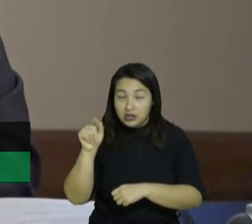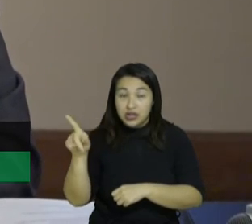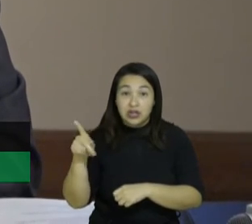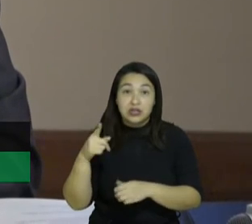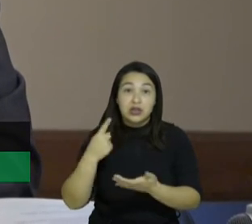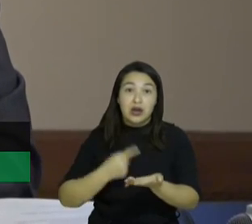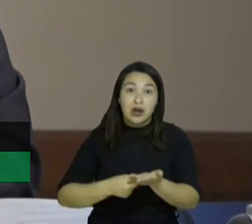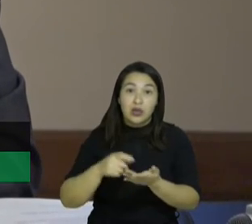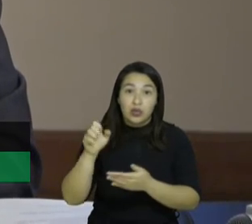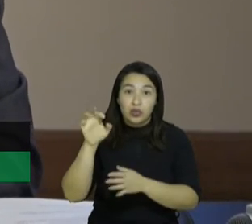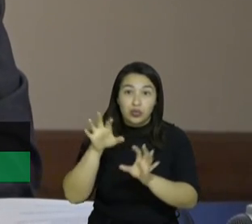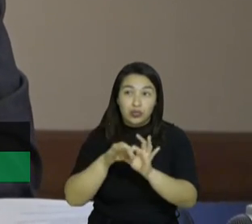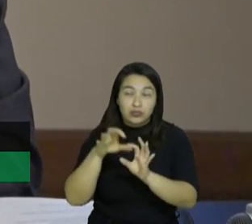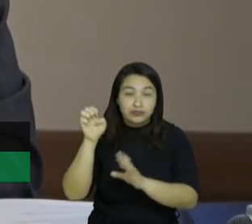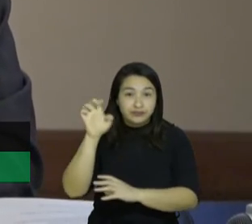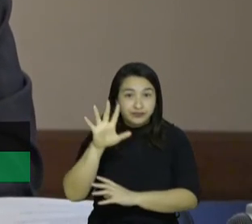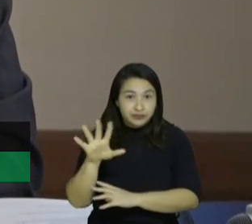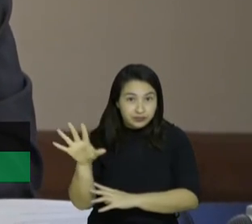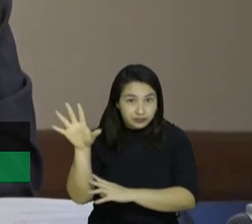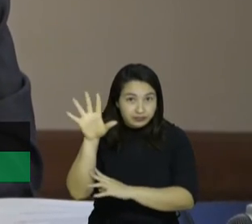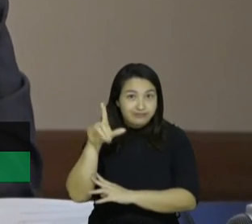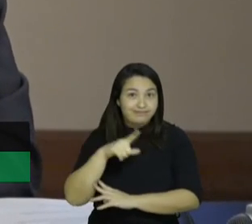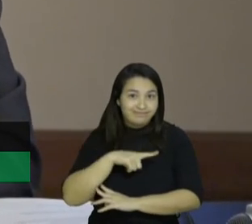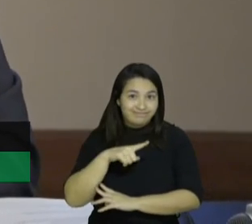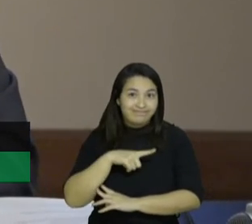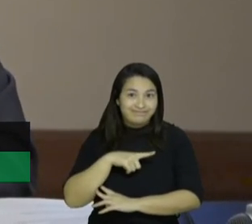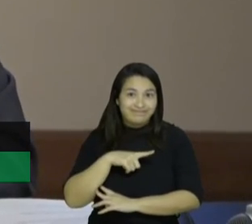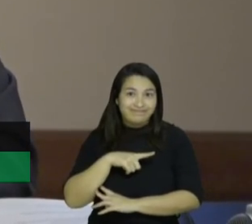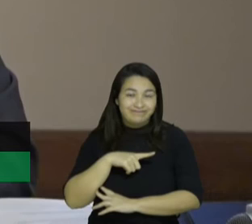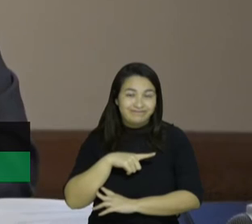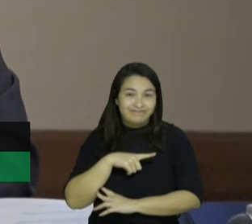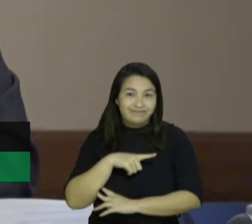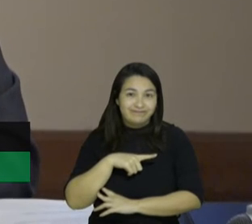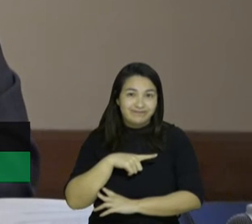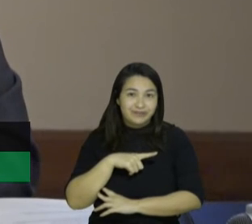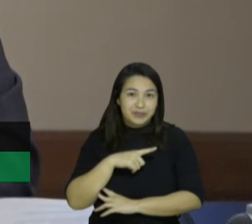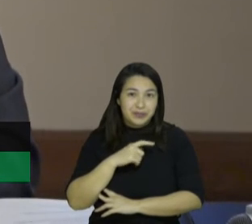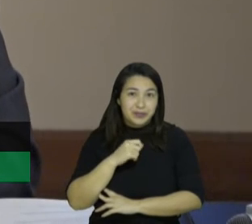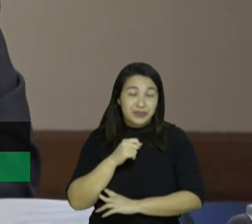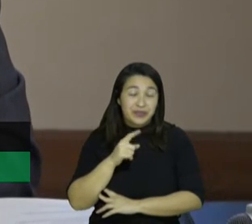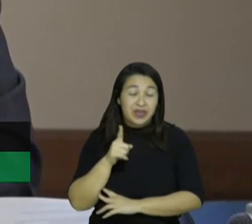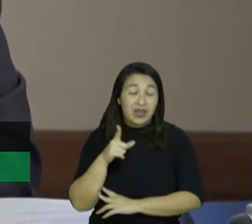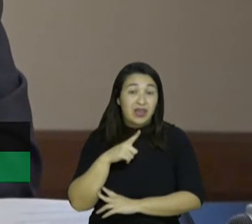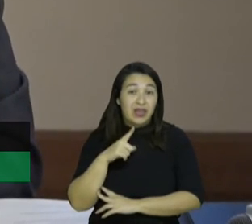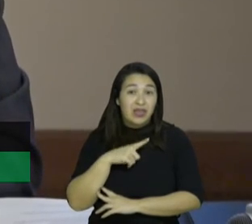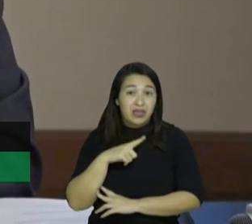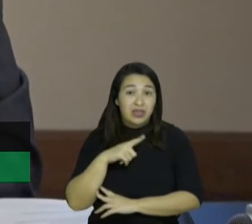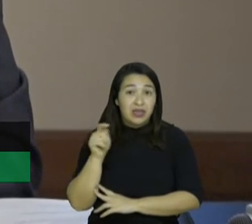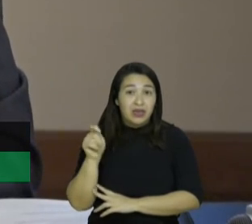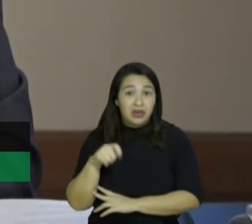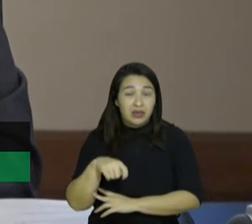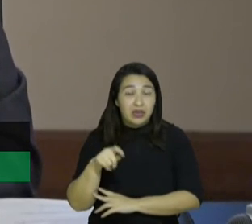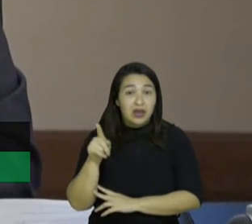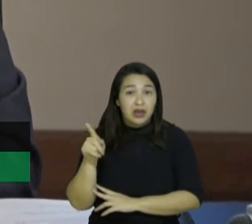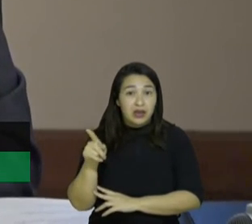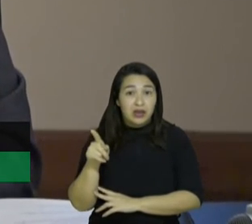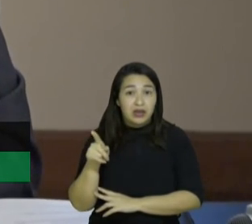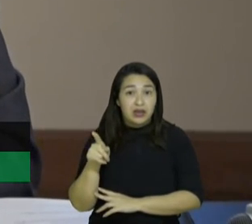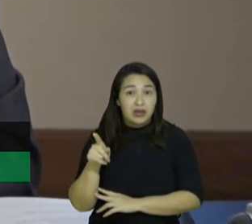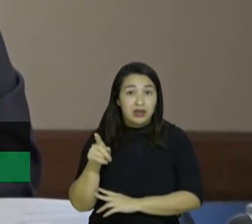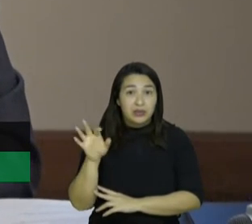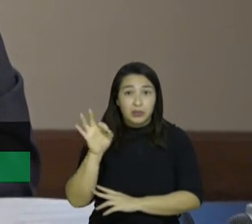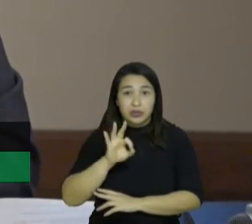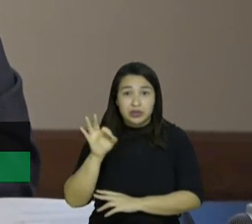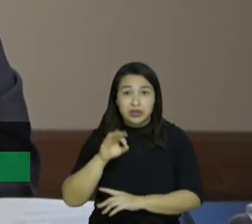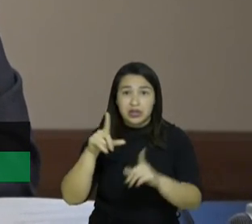com a união europeia e primeiro com os países europeus depois com a criação da União Europeia e que garantem a eles cotas de exportação eh